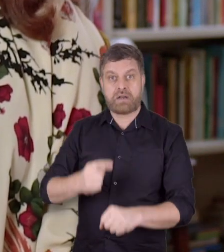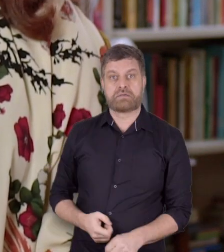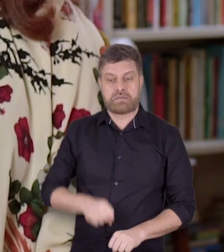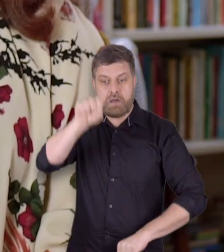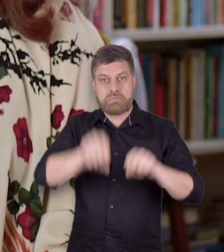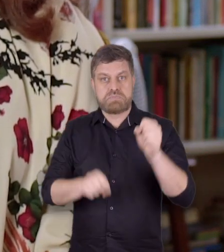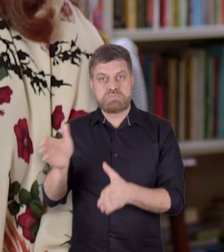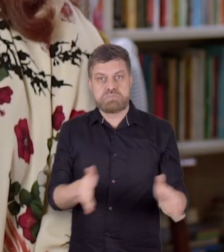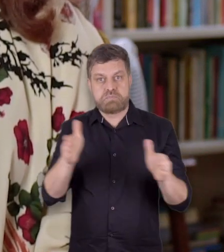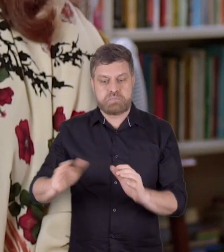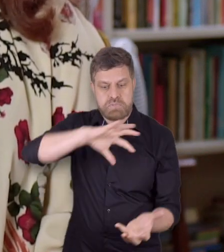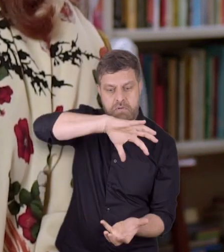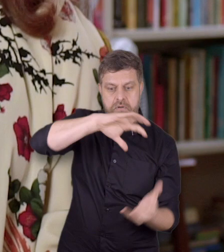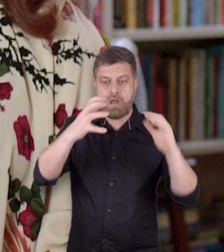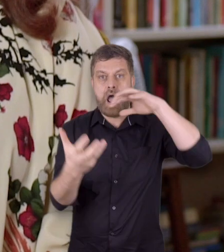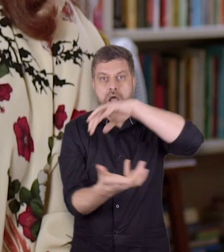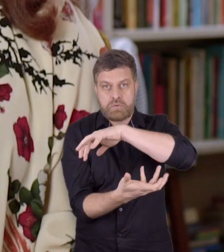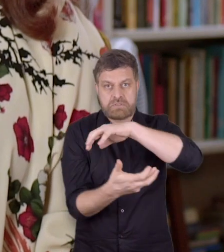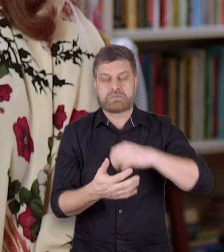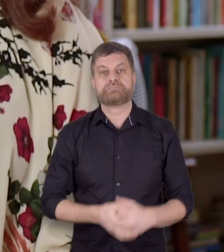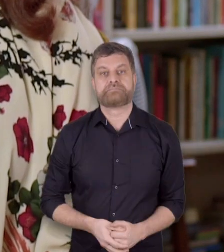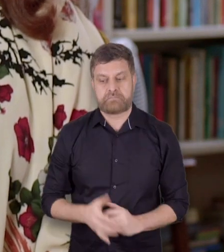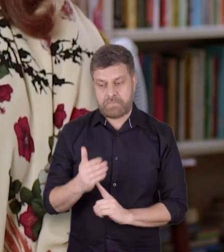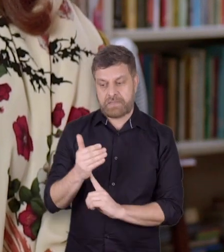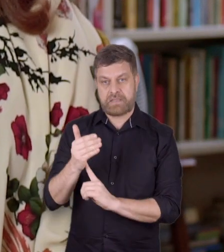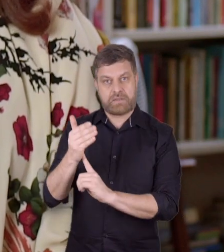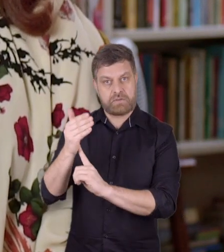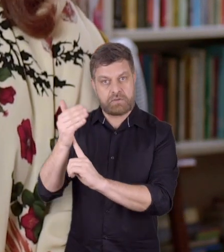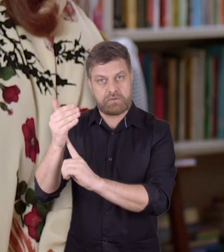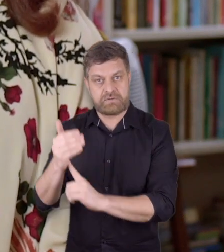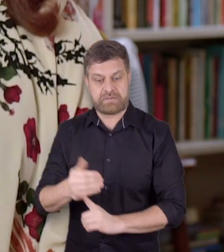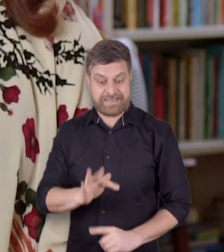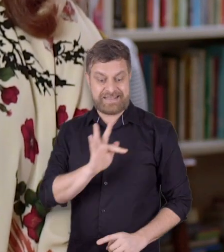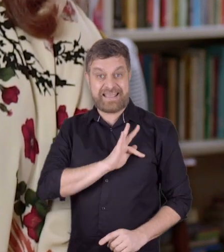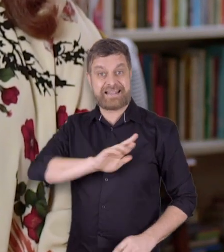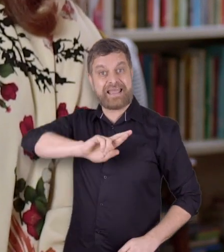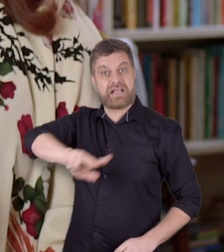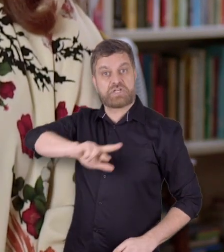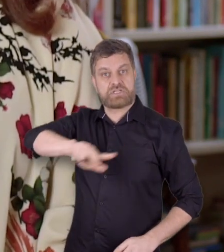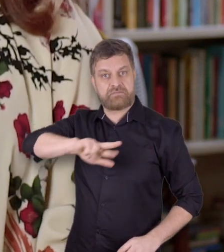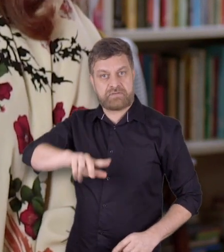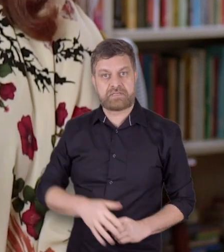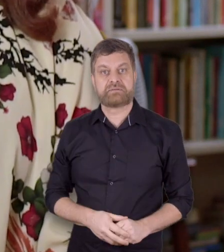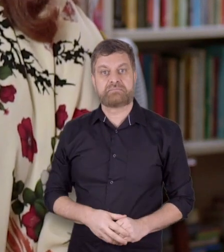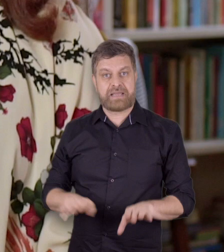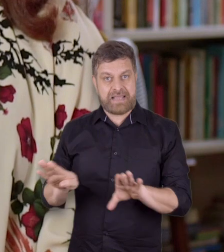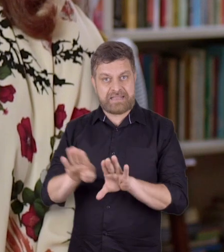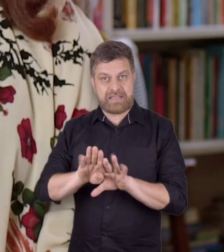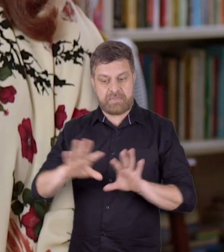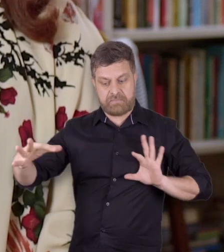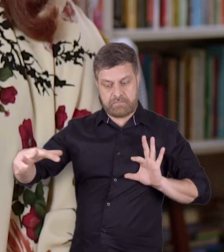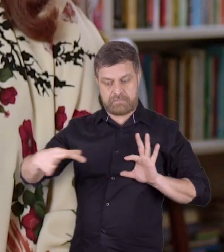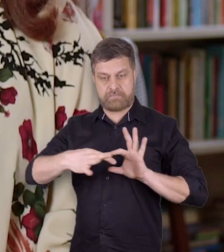partir da Revolução Industrial. A tecnologia, diferentemente da técnica, mas